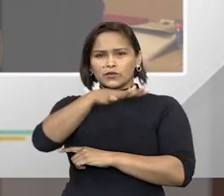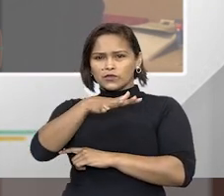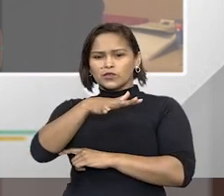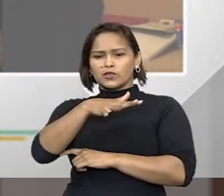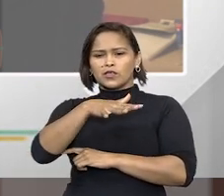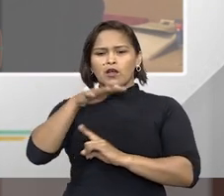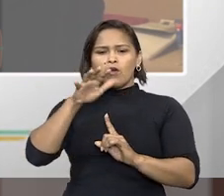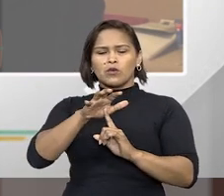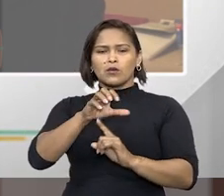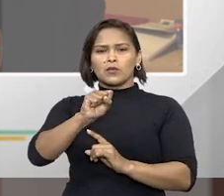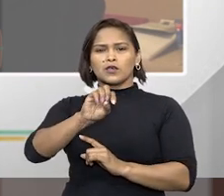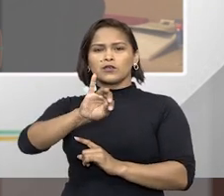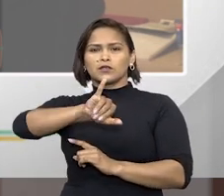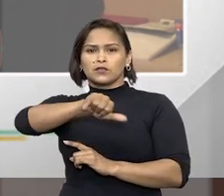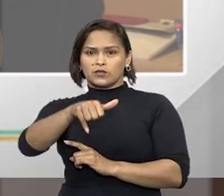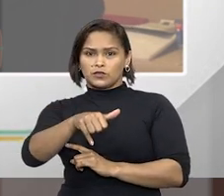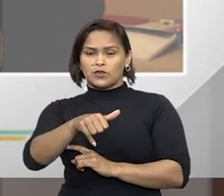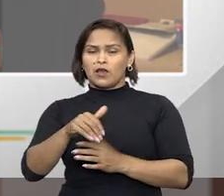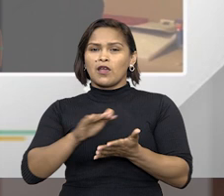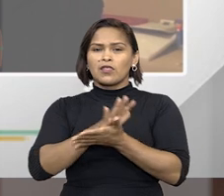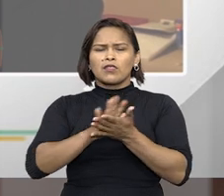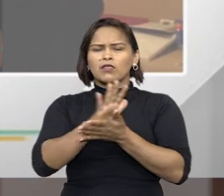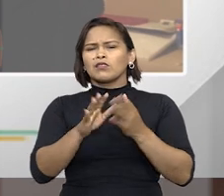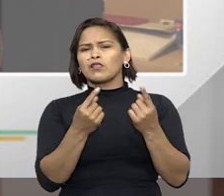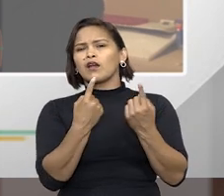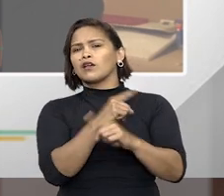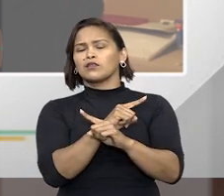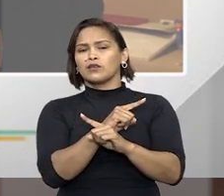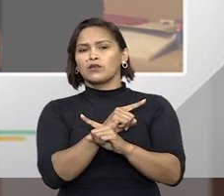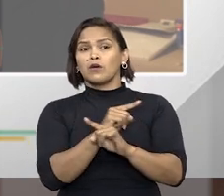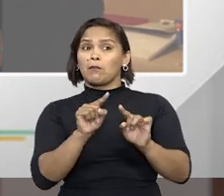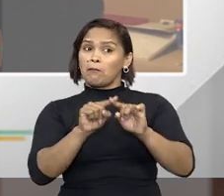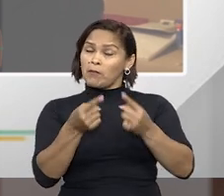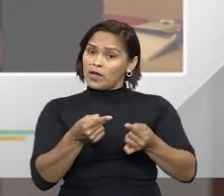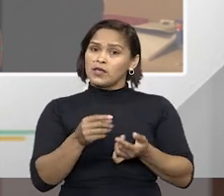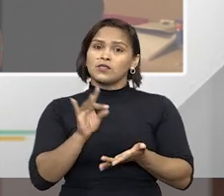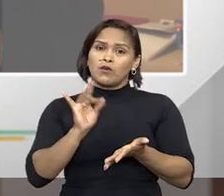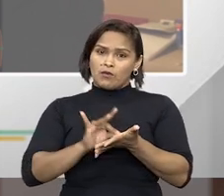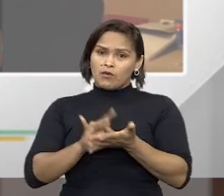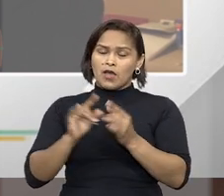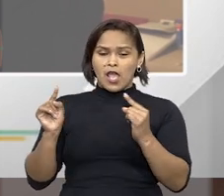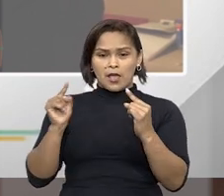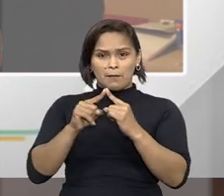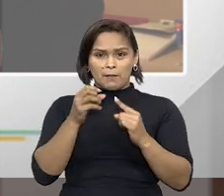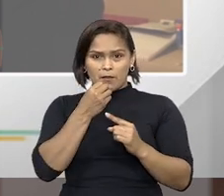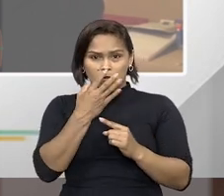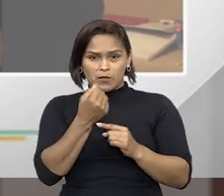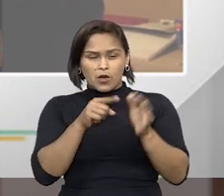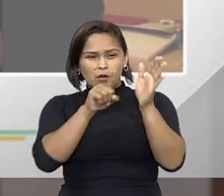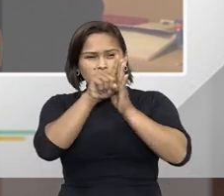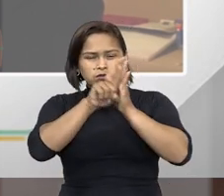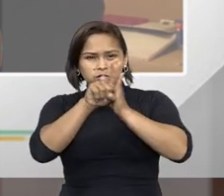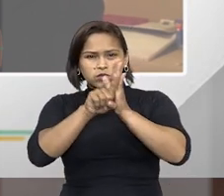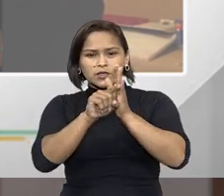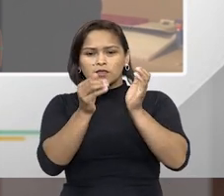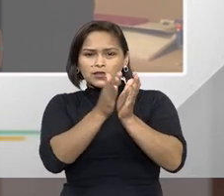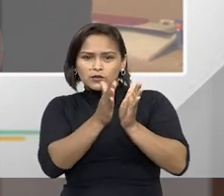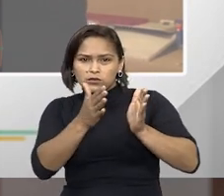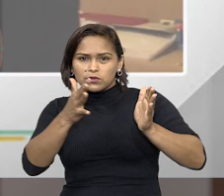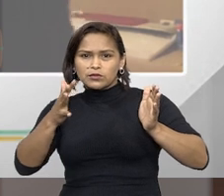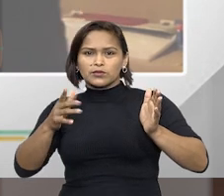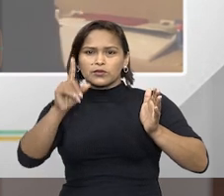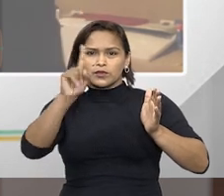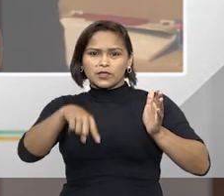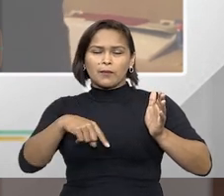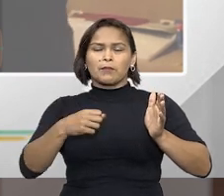STJ. Nada contra, ao contrário, né, favorável a que se amplie para até o